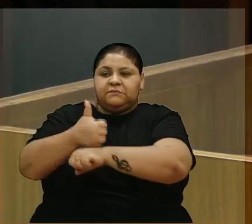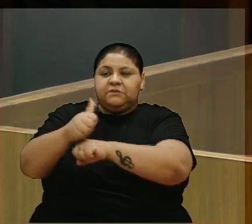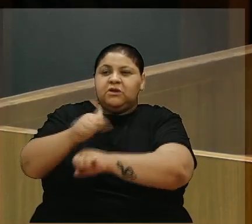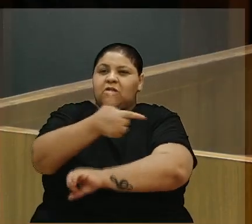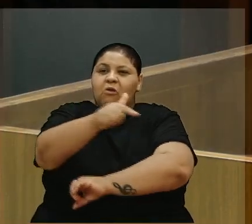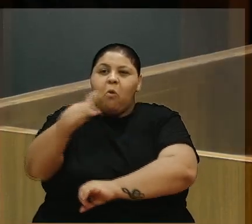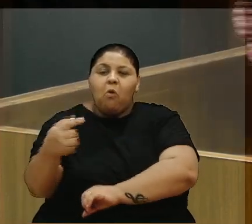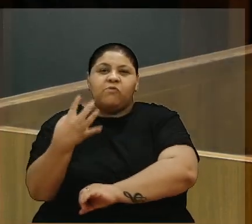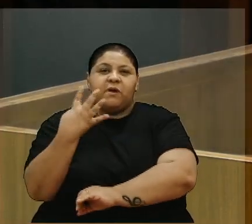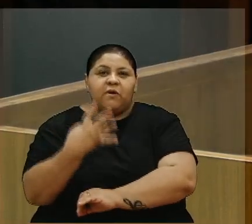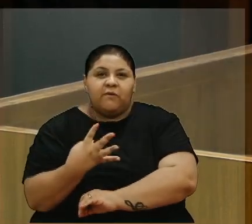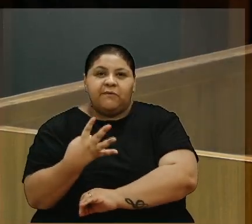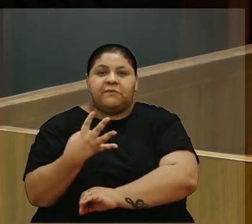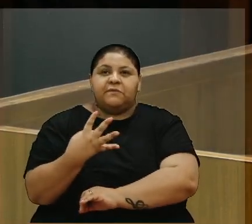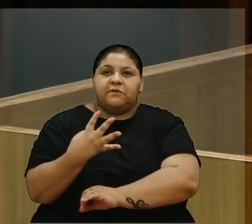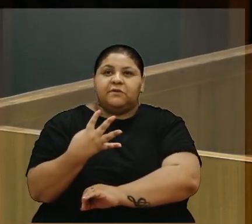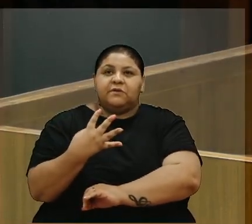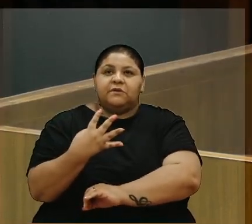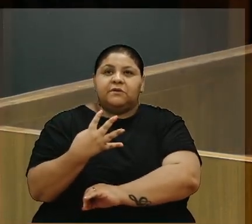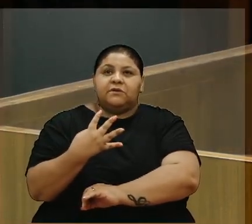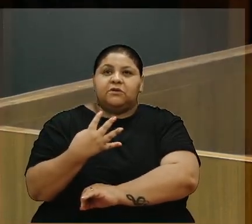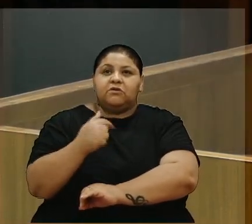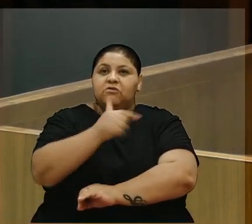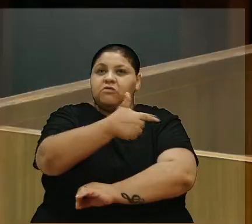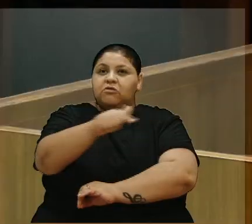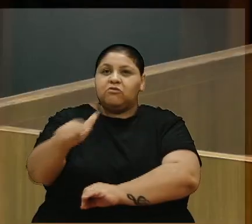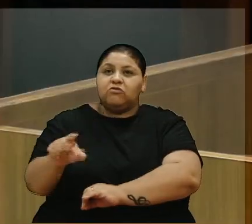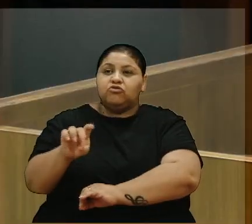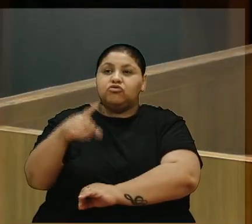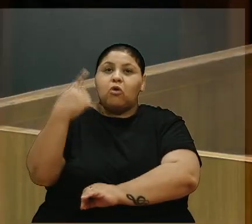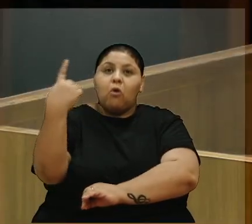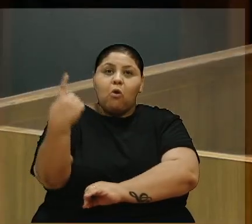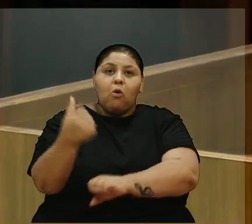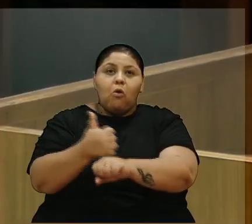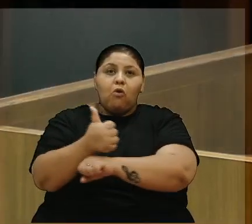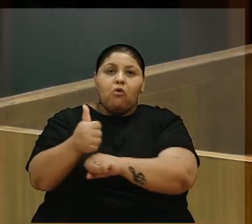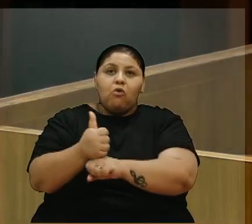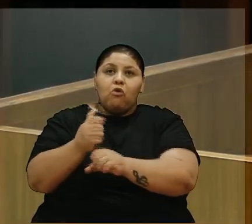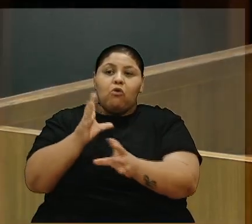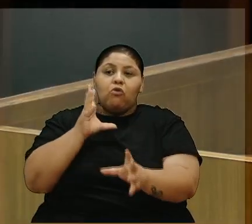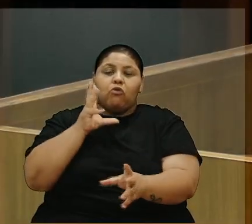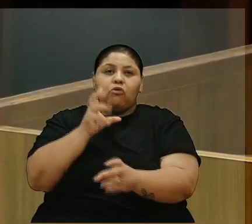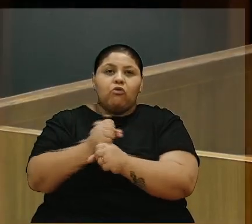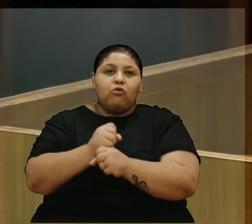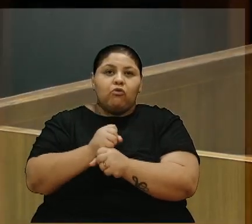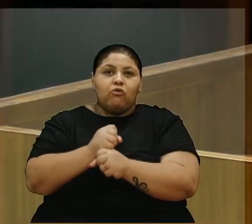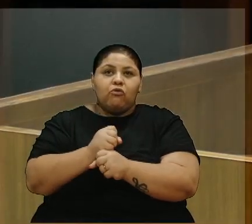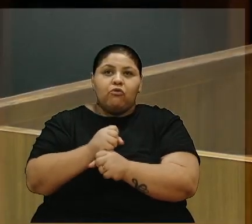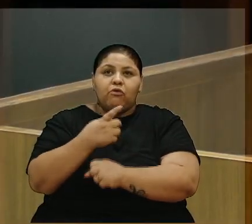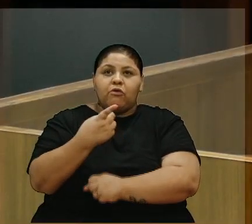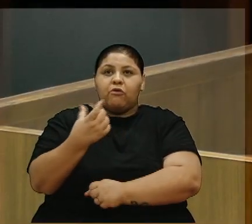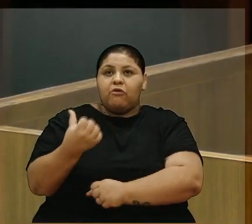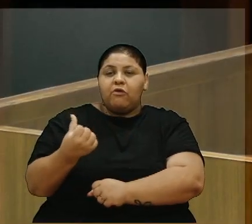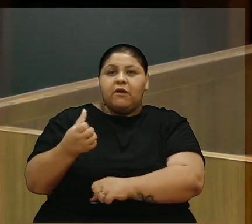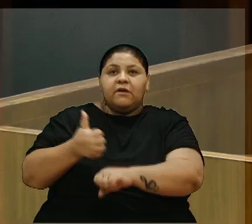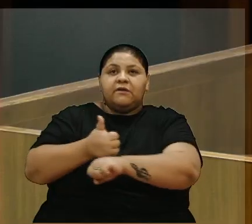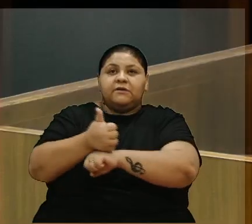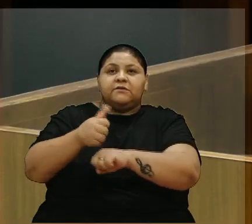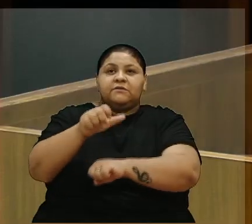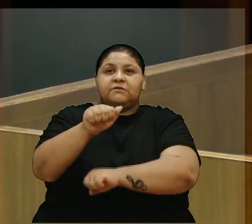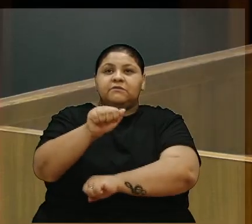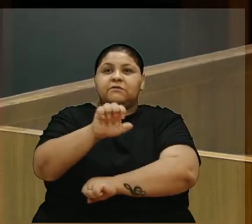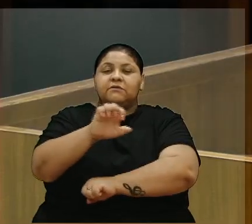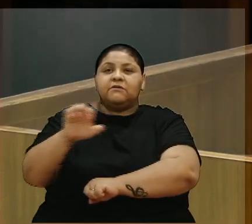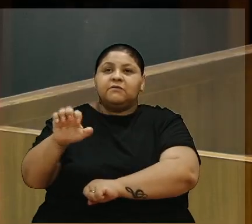tem 4 e uma quarta entidade tem apenas 1. Somando tudo isso, chega a 16 profissionais do AE, que são